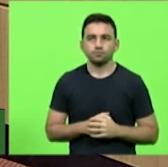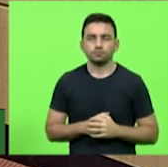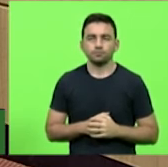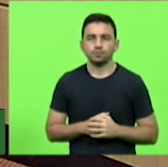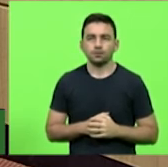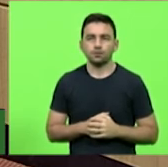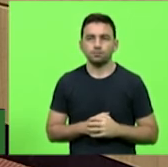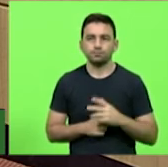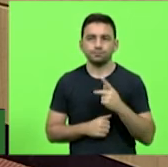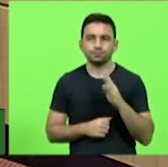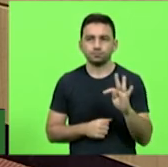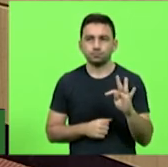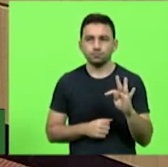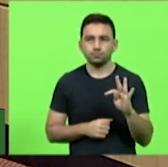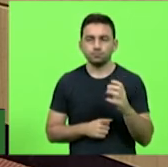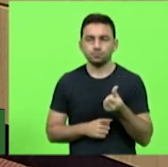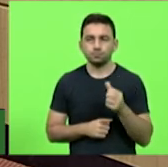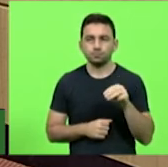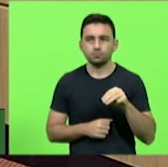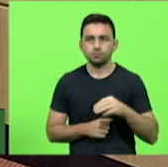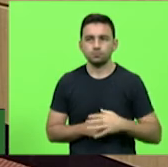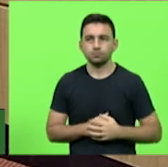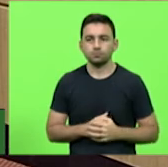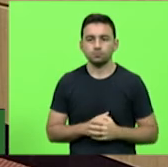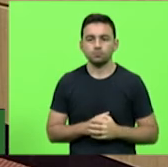Partido dos Trabalhadores, 6 minutos.